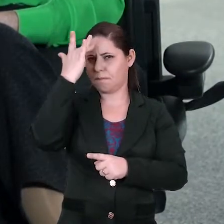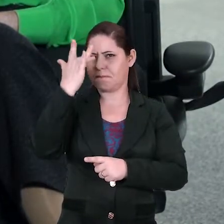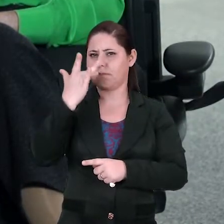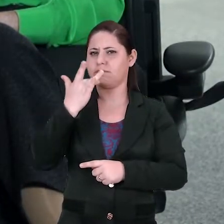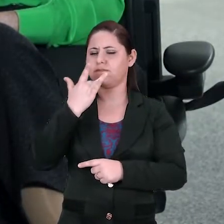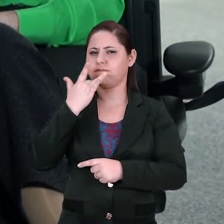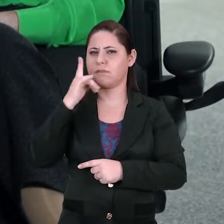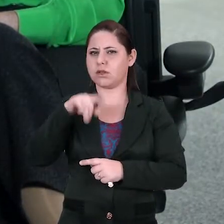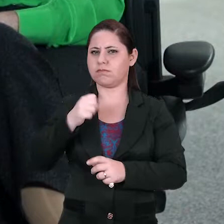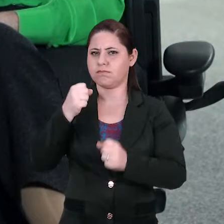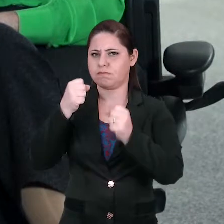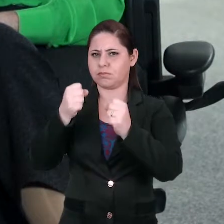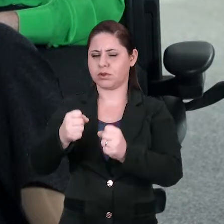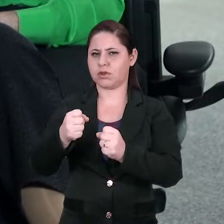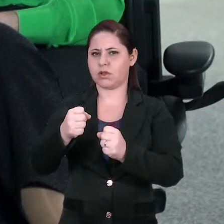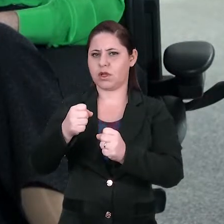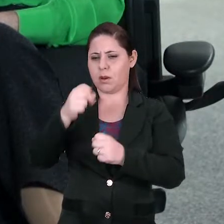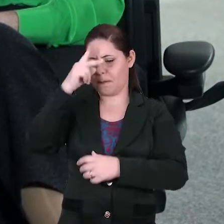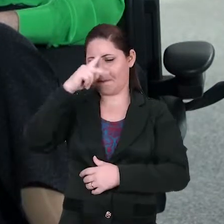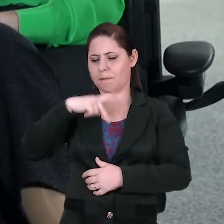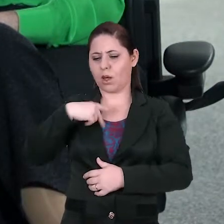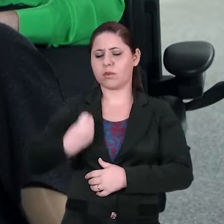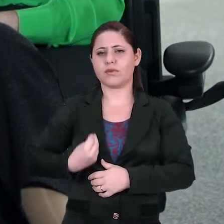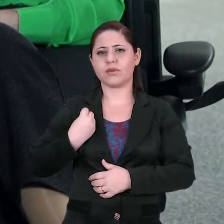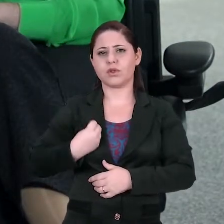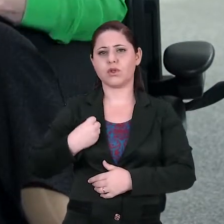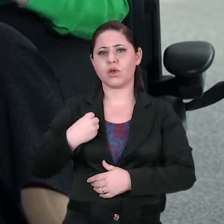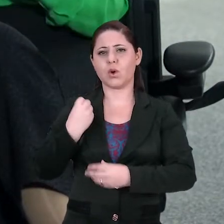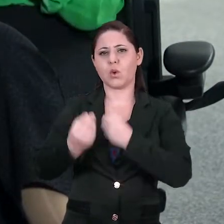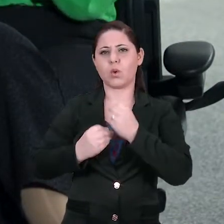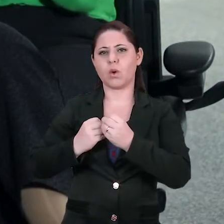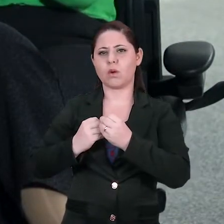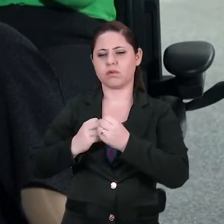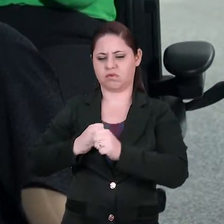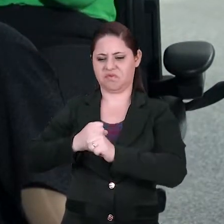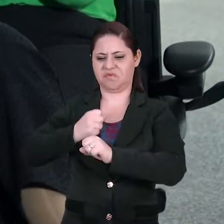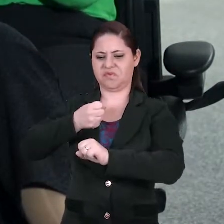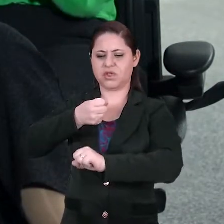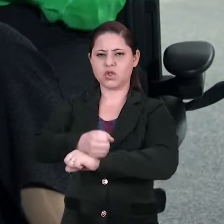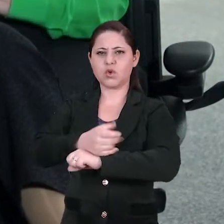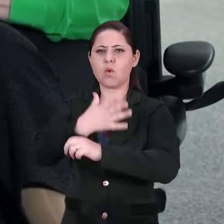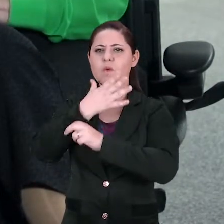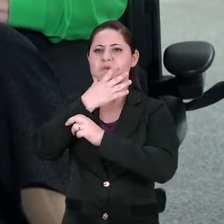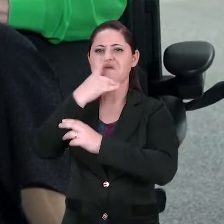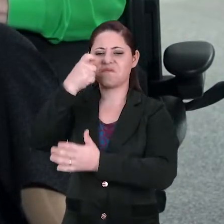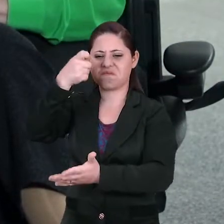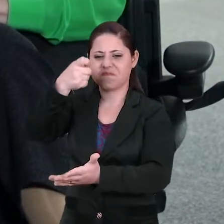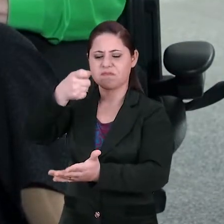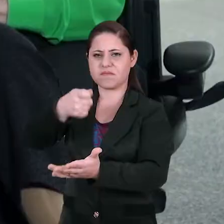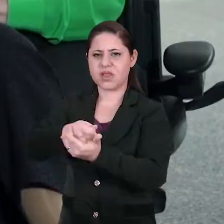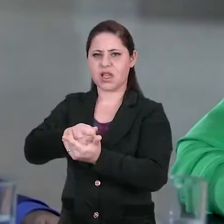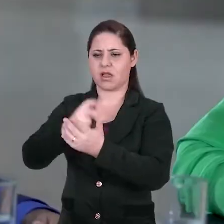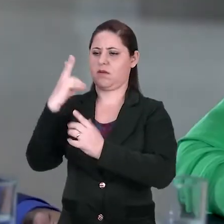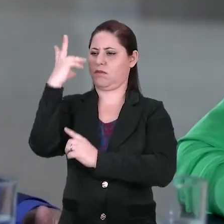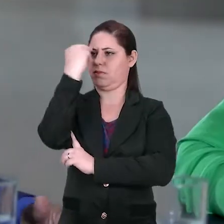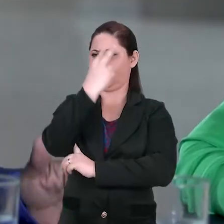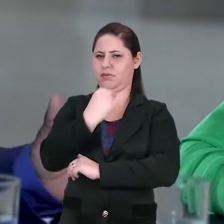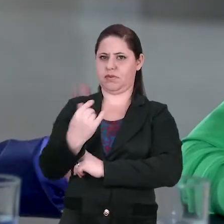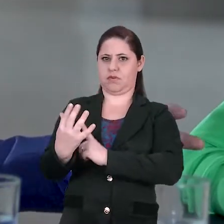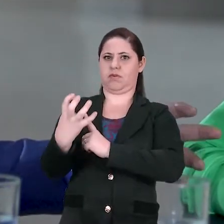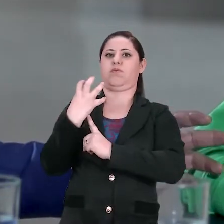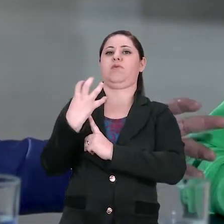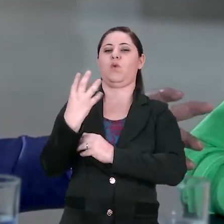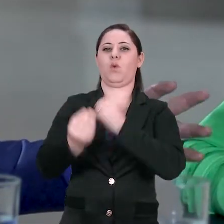tua personalidade, o que significa da tua biografia. Como é que você enfrentou o machismo? Como é que você enfrentou o